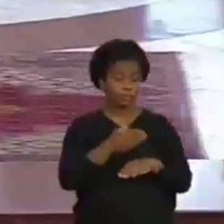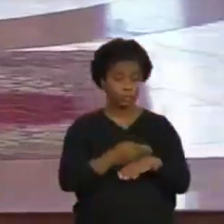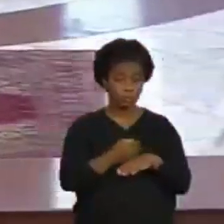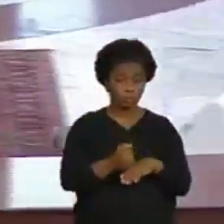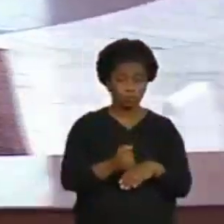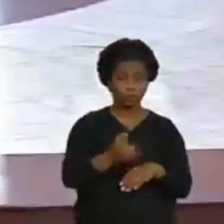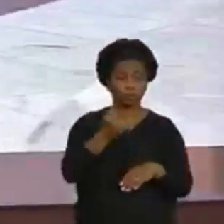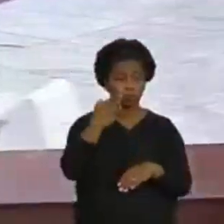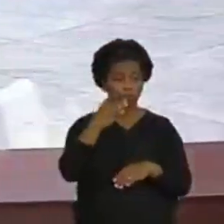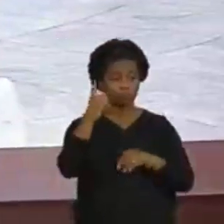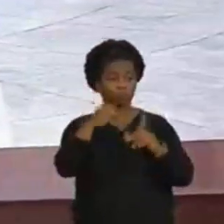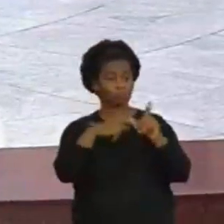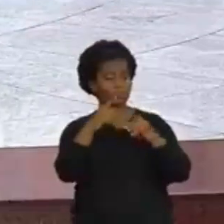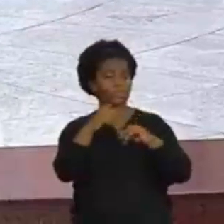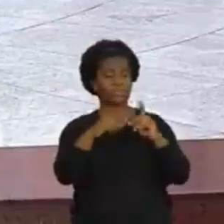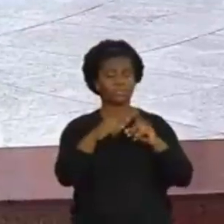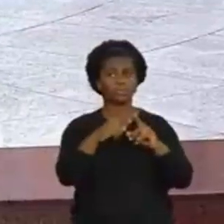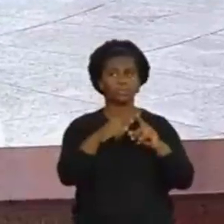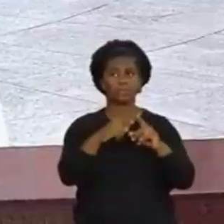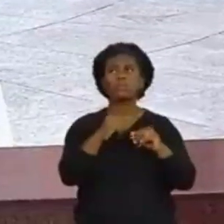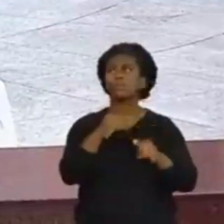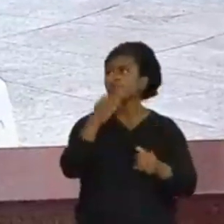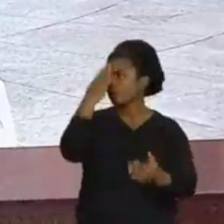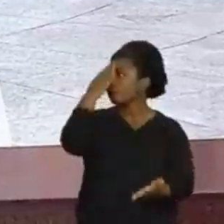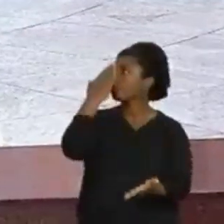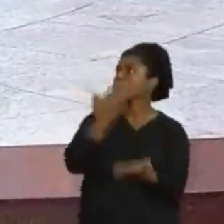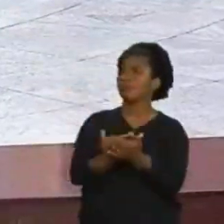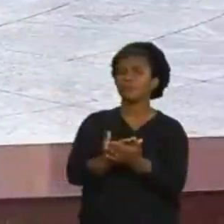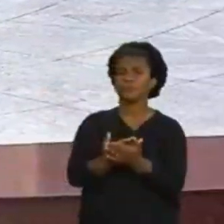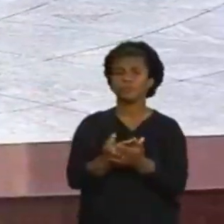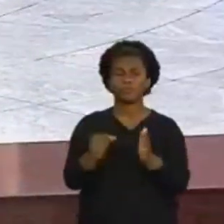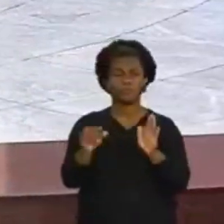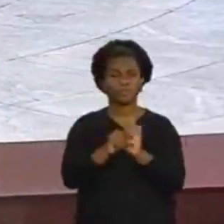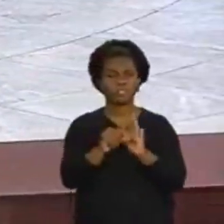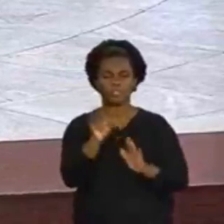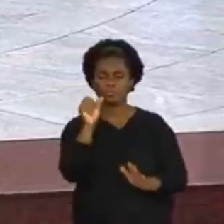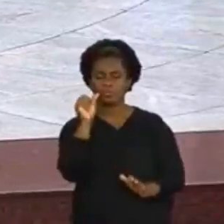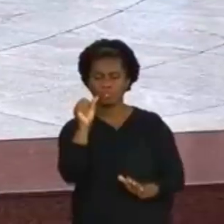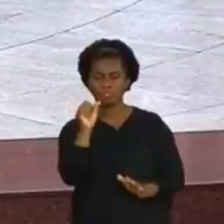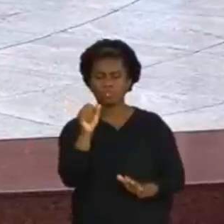perdeu, ele creu. No versículo 6 fala que